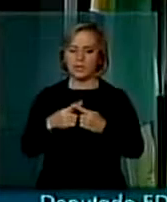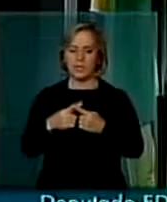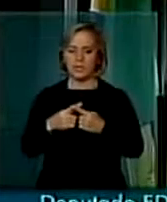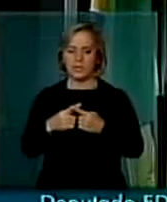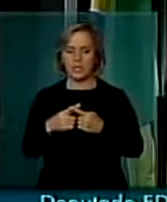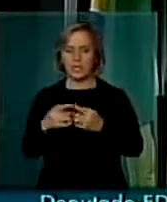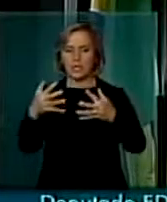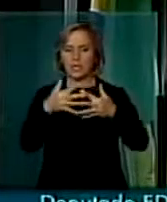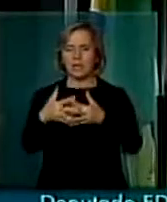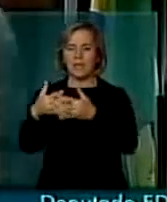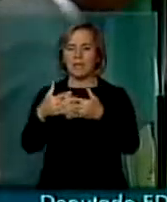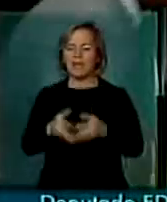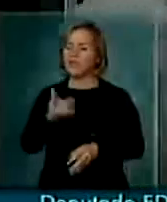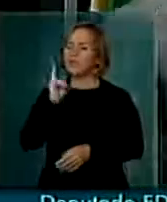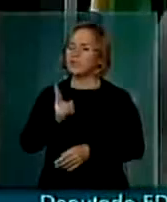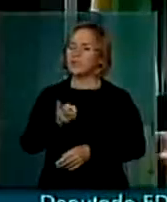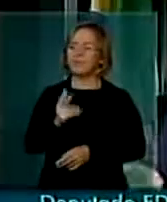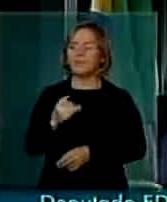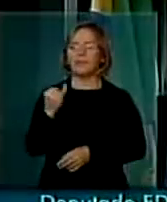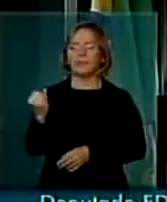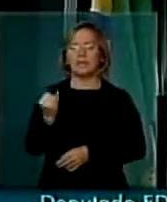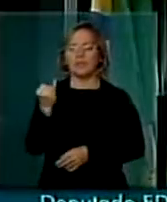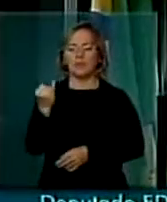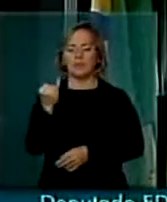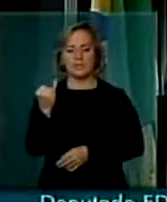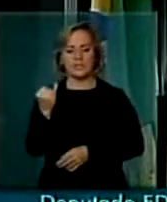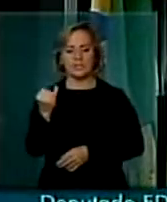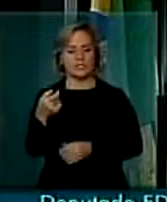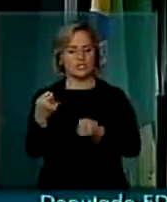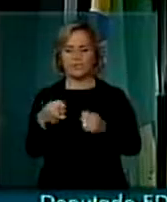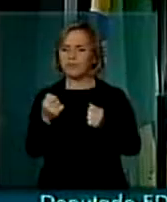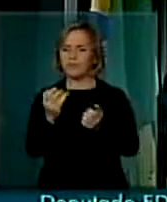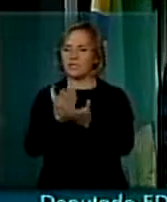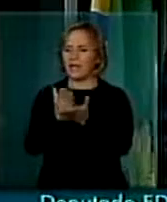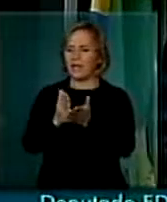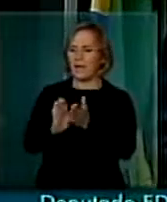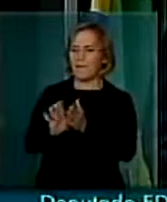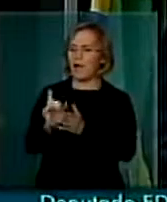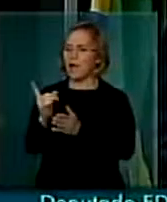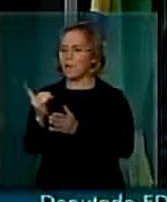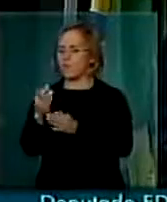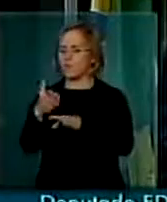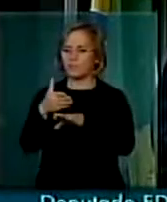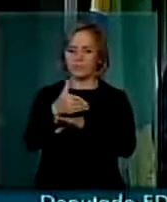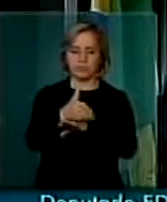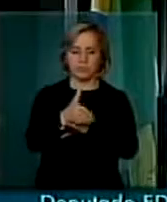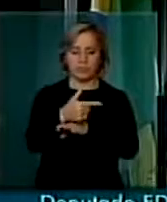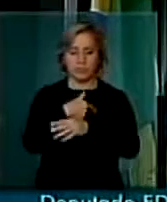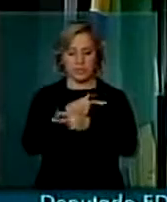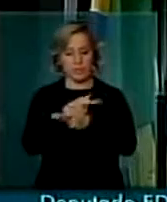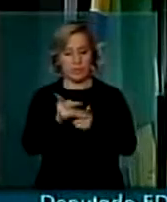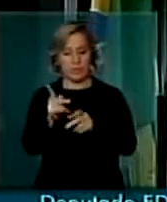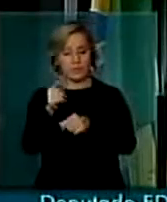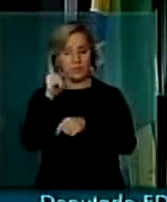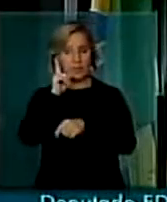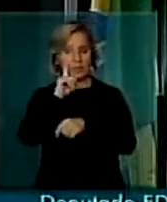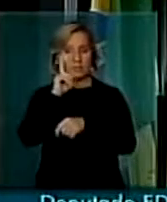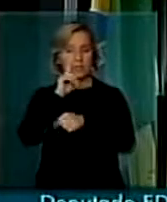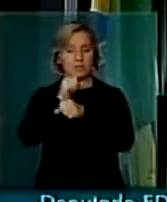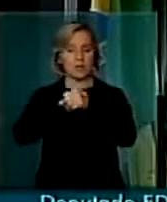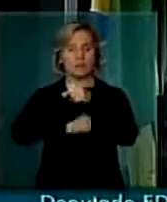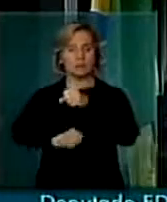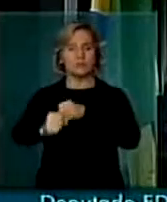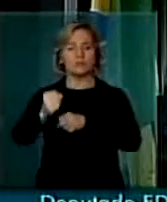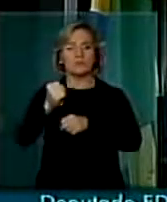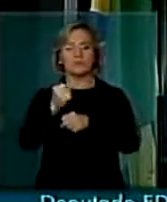ser importante, mas não podemos abrir mão de nenhum modal. Eu visitei os Estados Unidos ano passado, no encontro